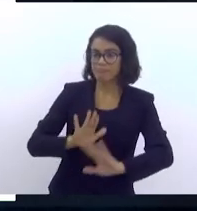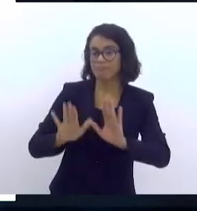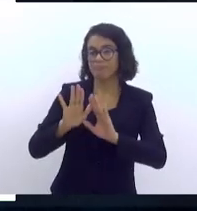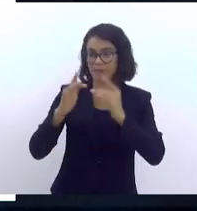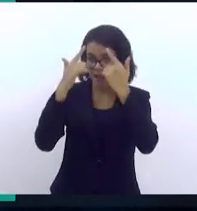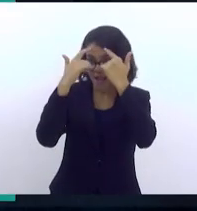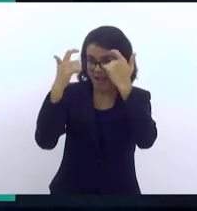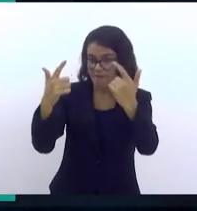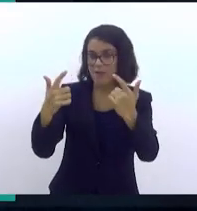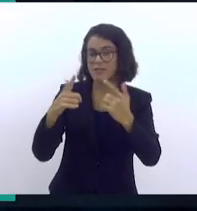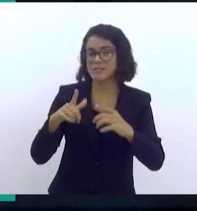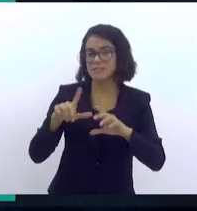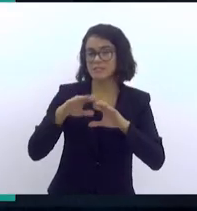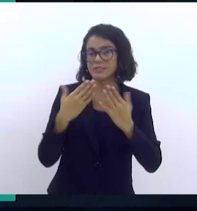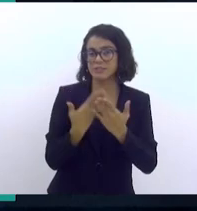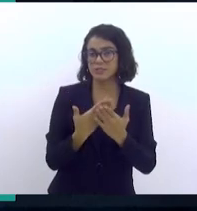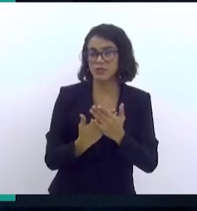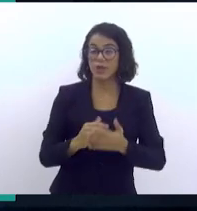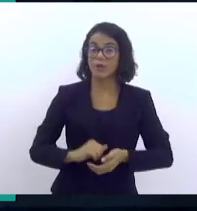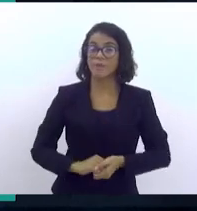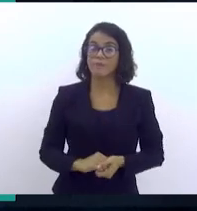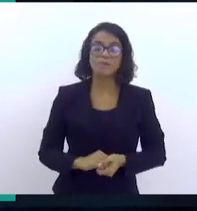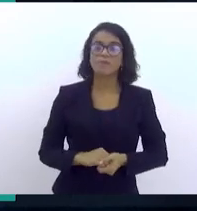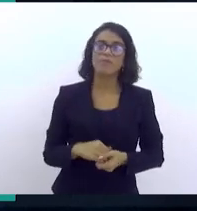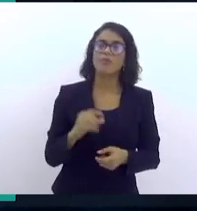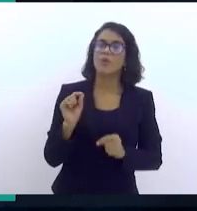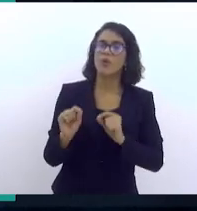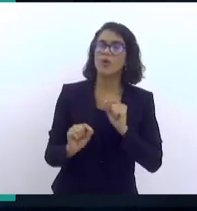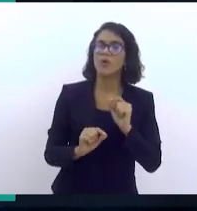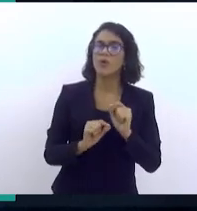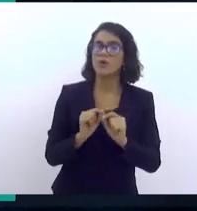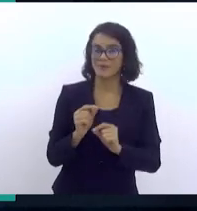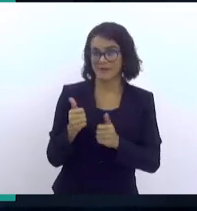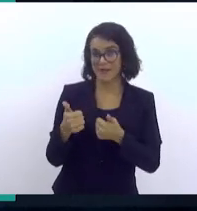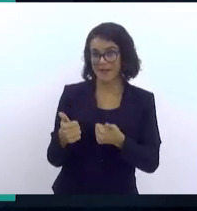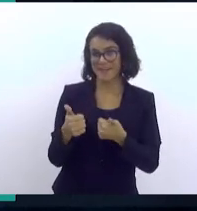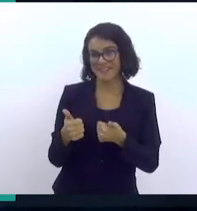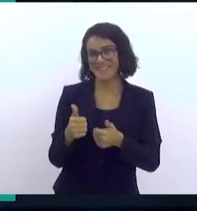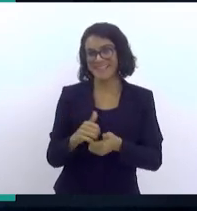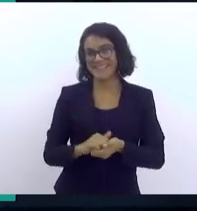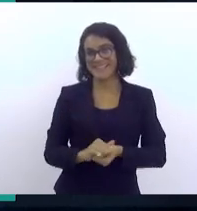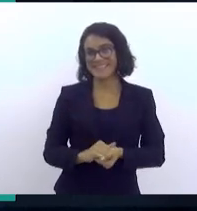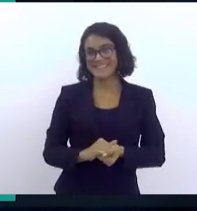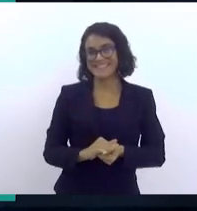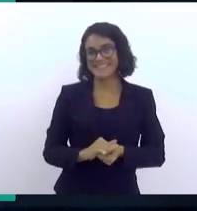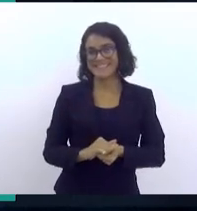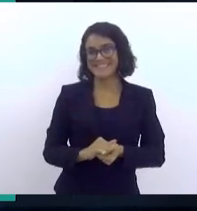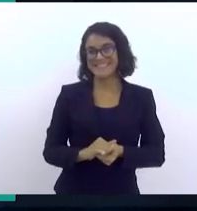pode passar por favor e aí o que tá bom